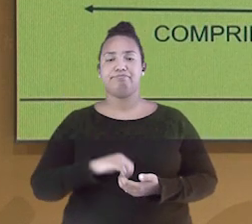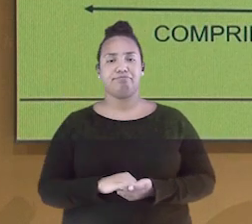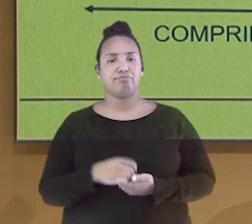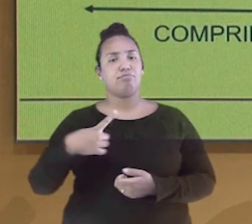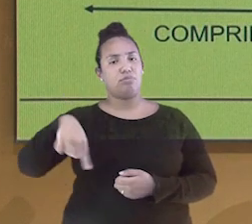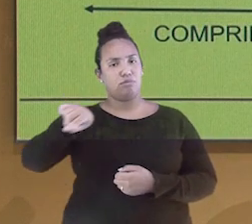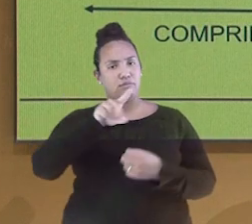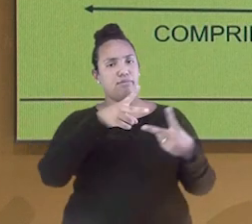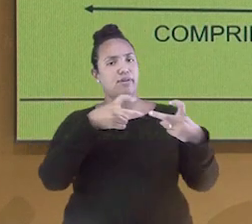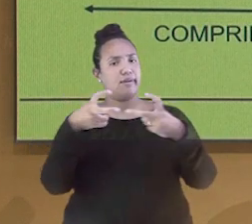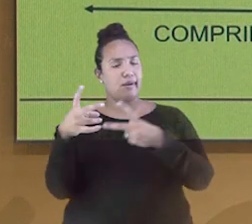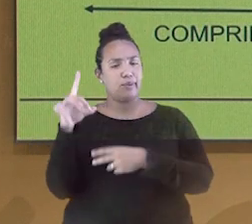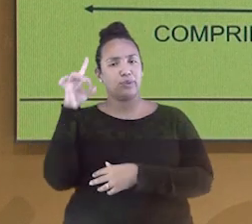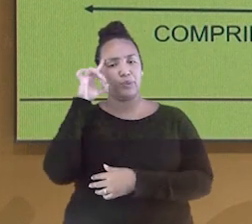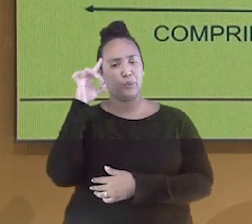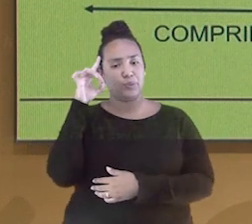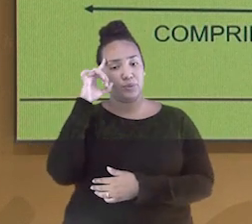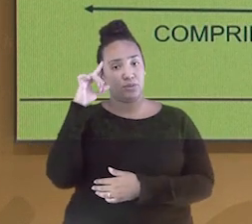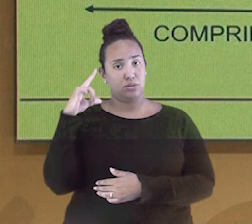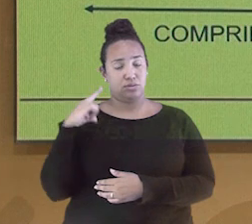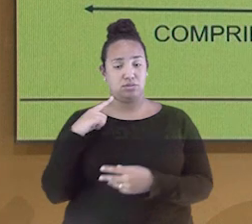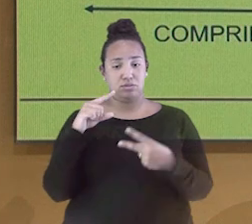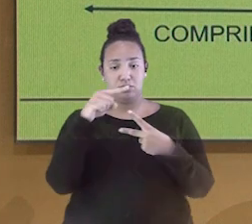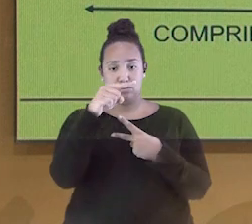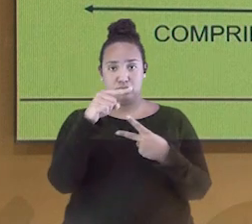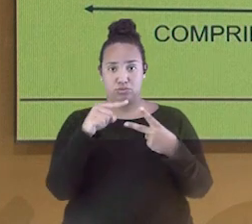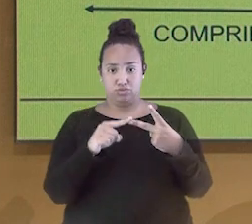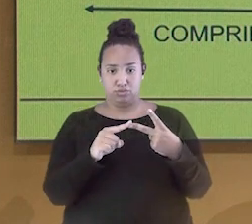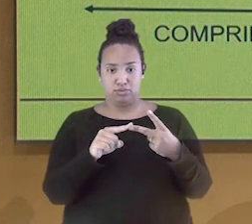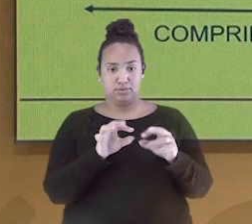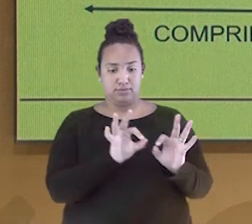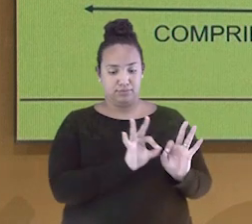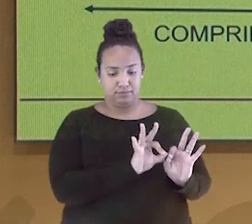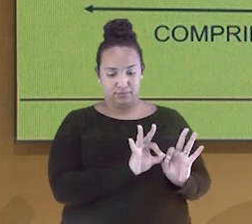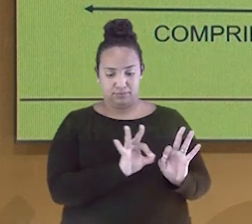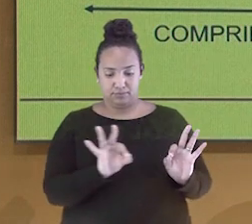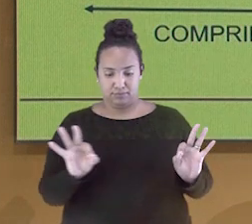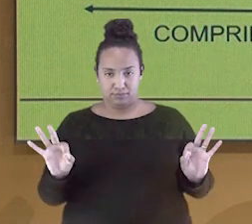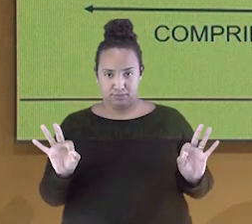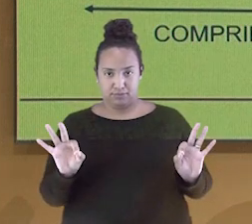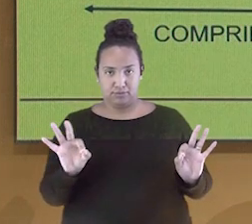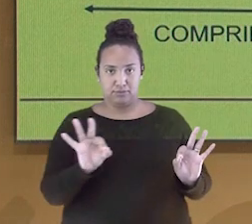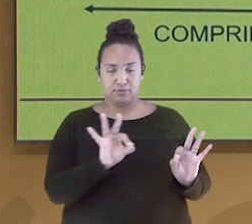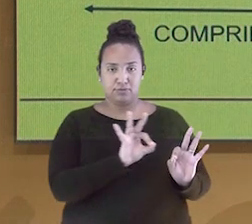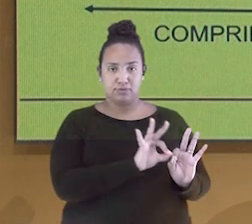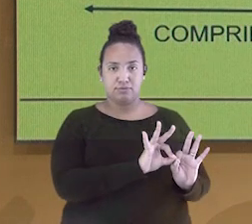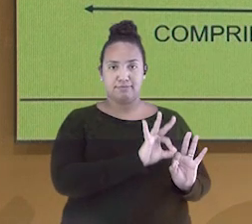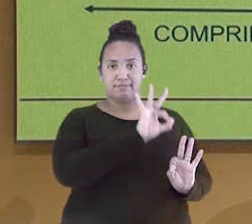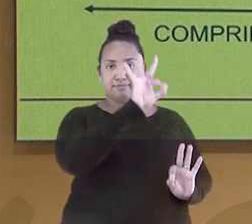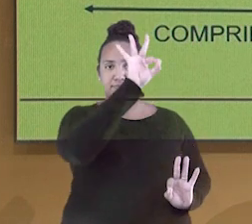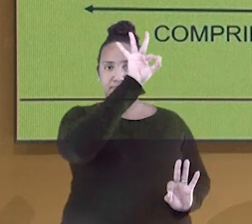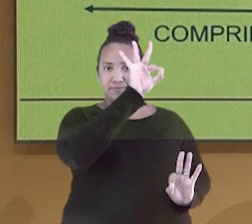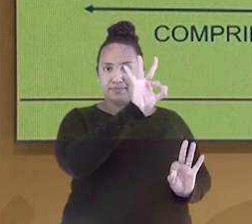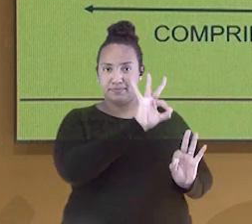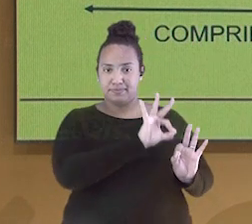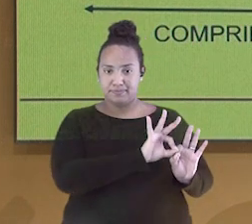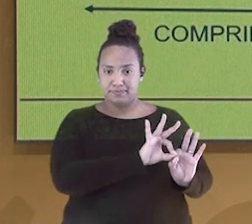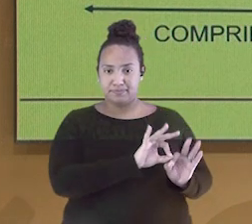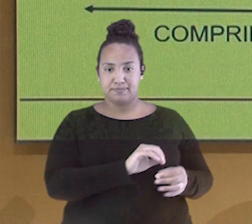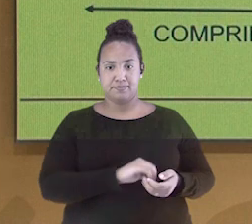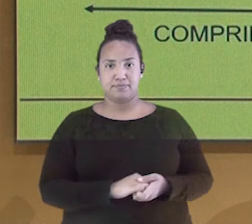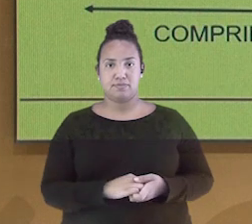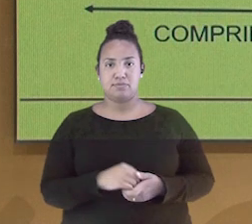duas dimensões, largura e comprimento. Se você passar a mão, não